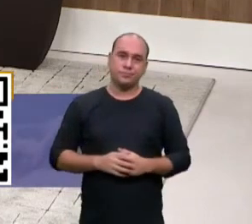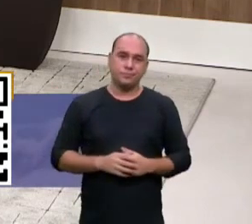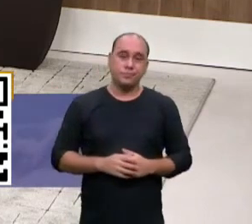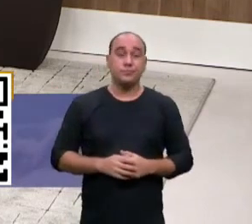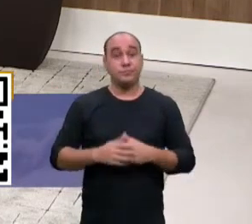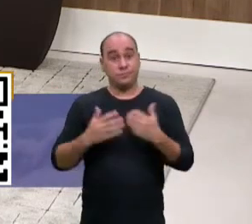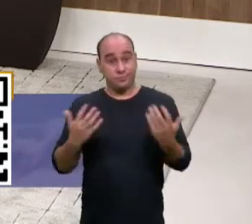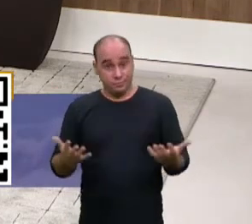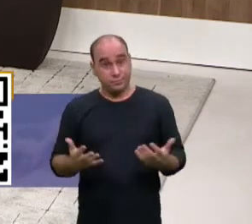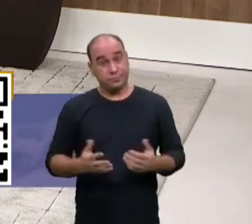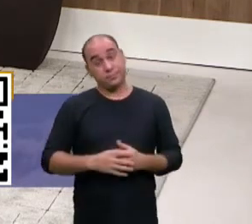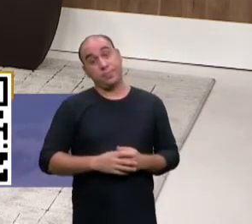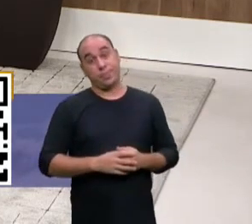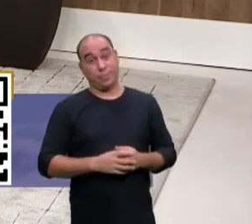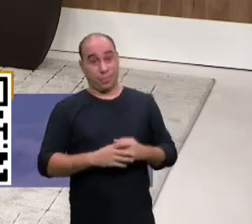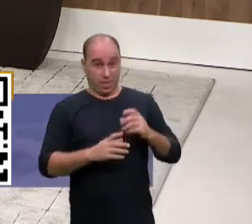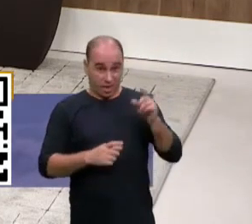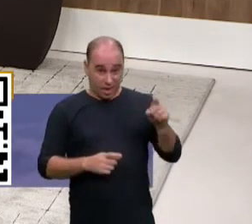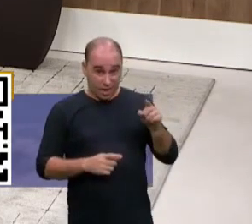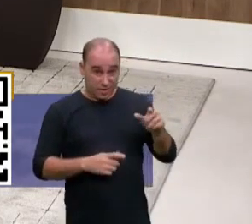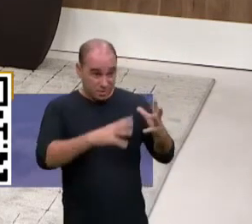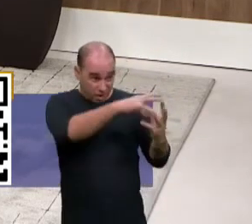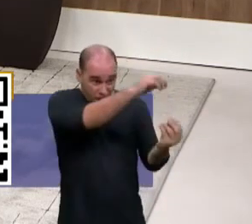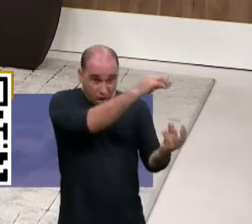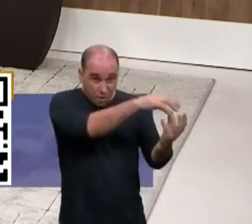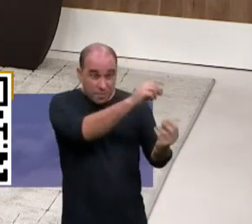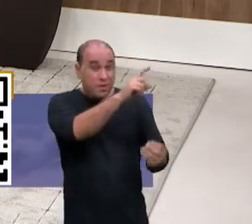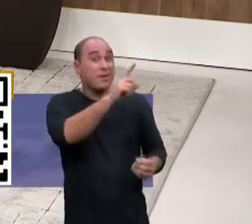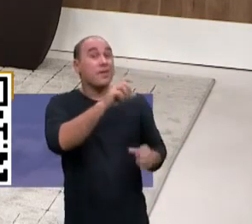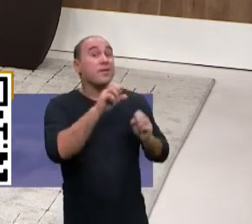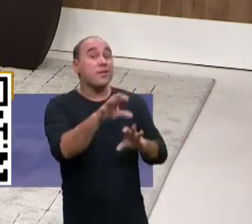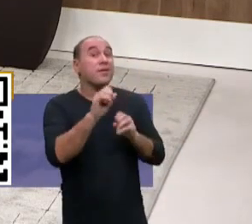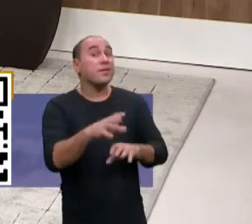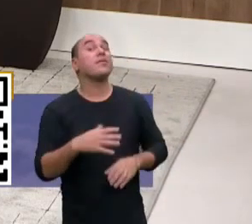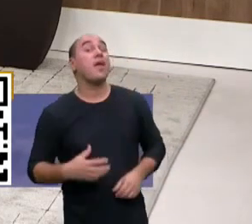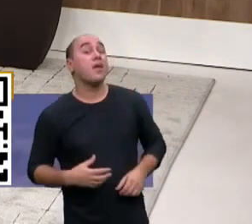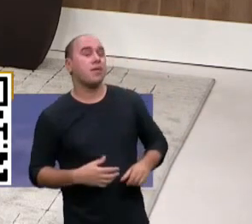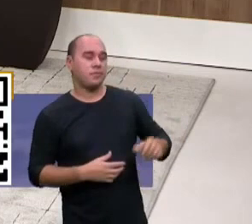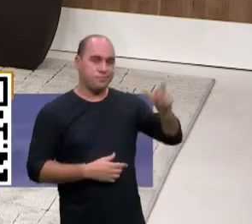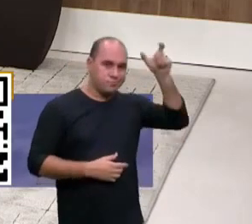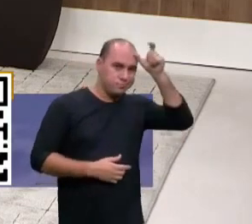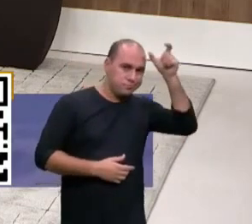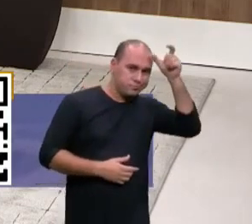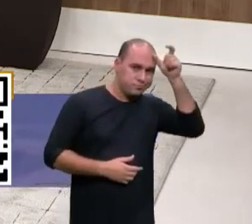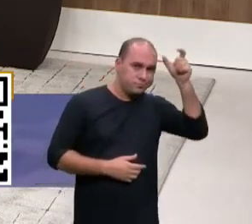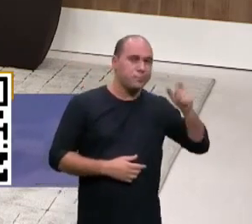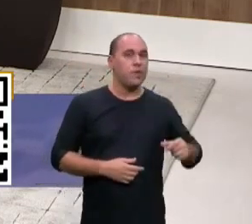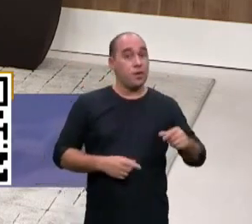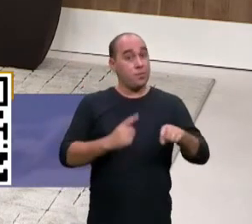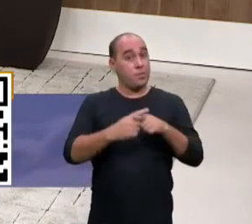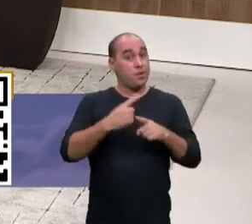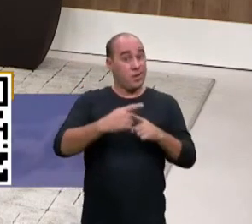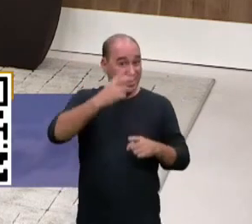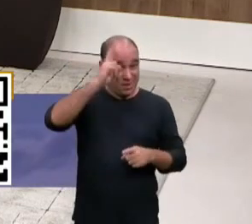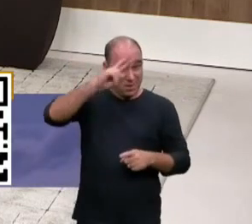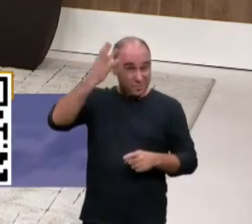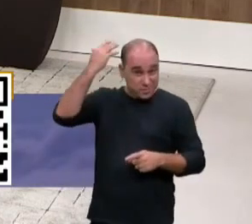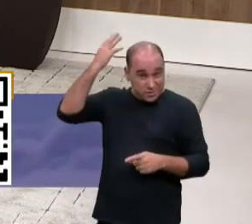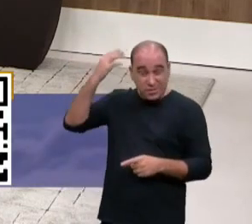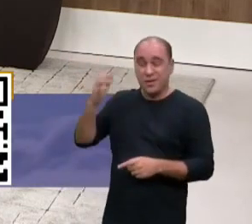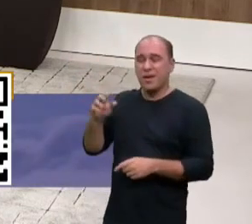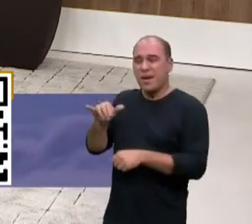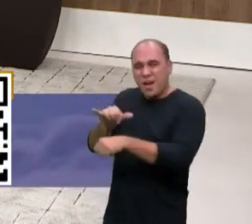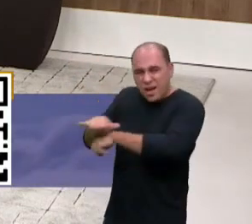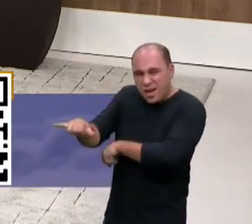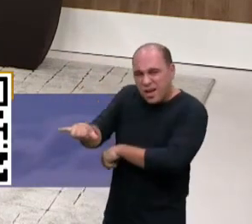continua viva Essa é a doutrina da serpente não é Deus a doutrina de Deus é certamente morrerá se você comer do fruto proibido se você pecar